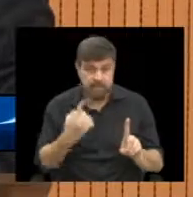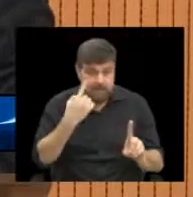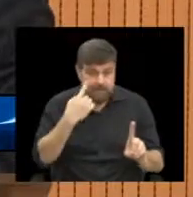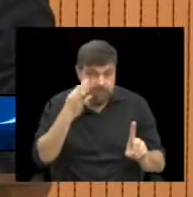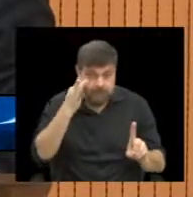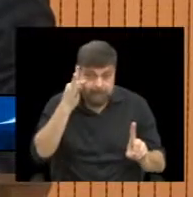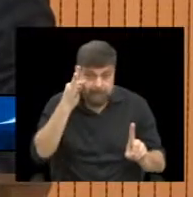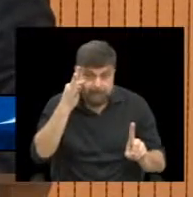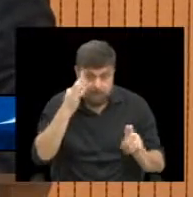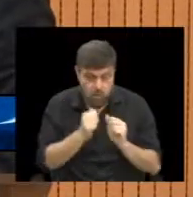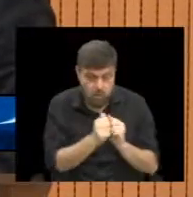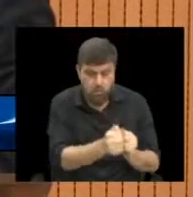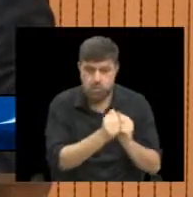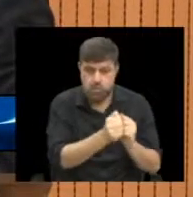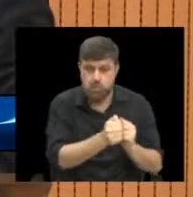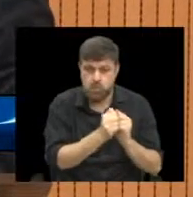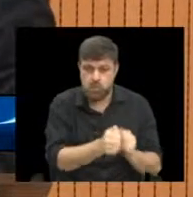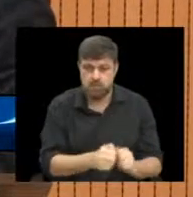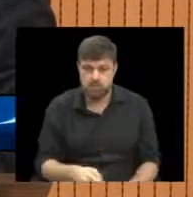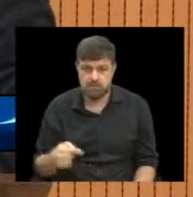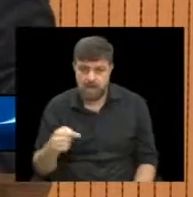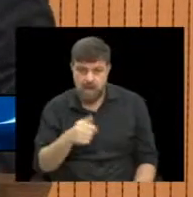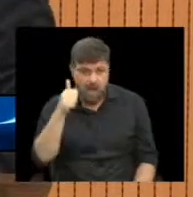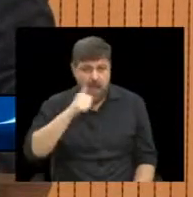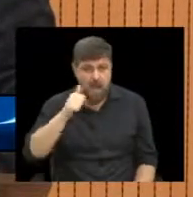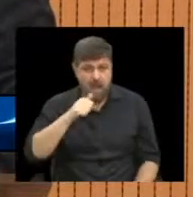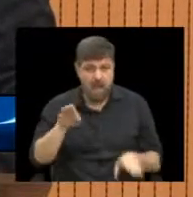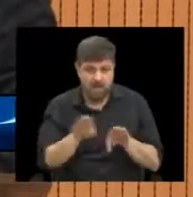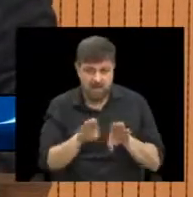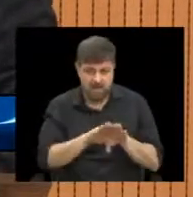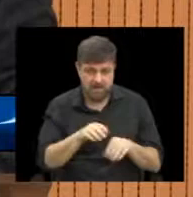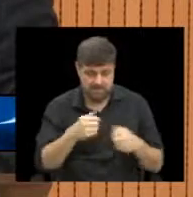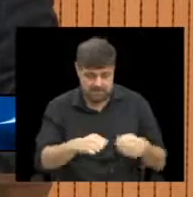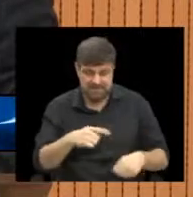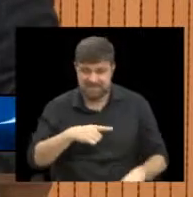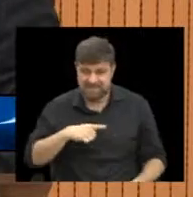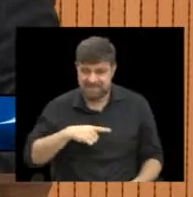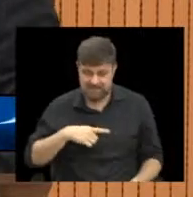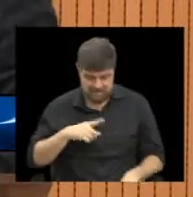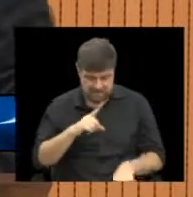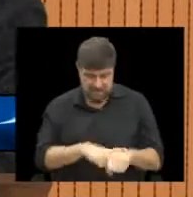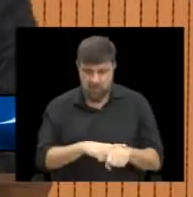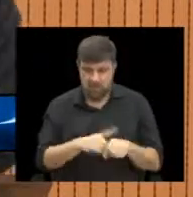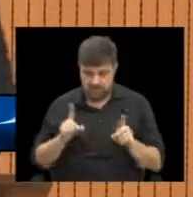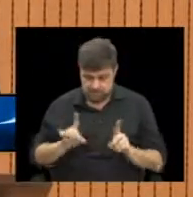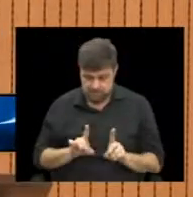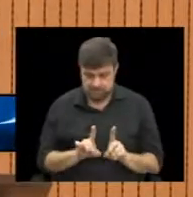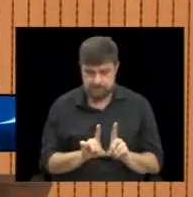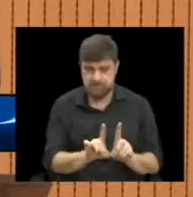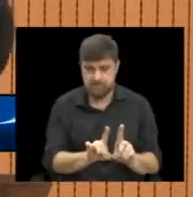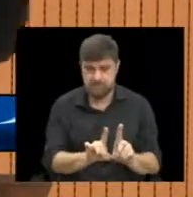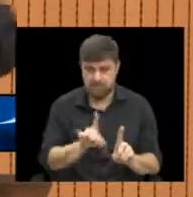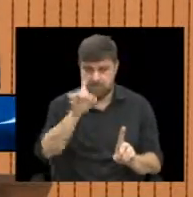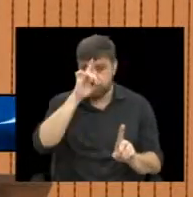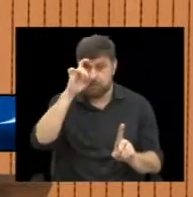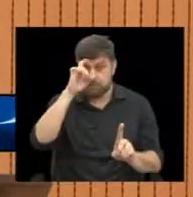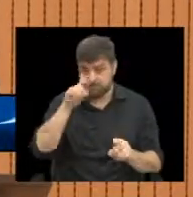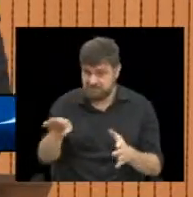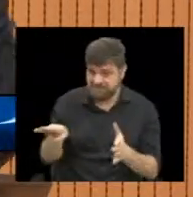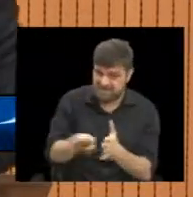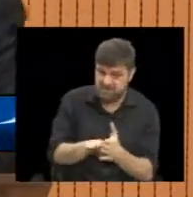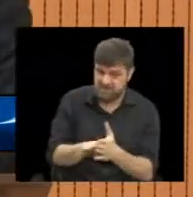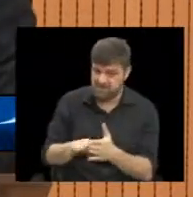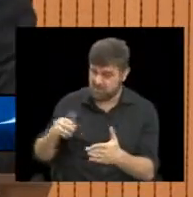é importante, vereador Vermelho, que a mulher também se faça acompanhar no momento da entrada do hospital